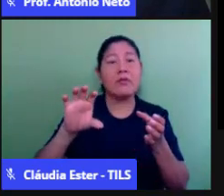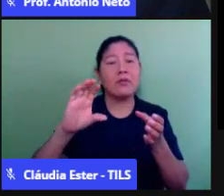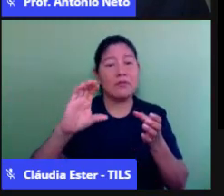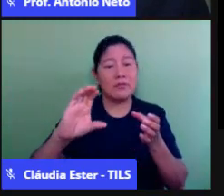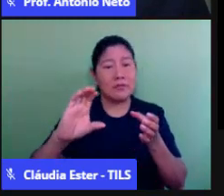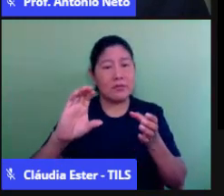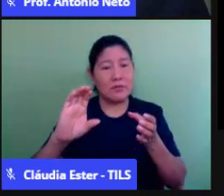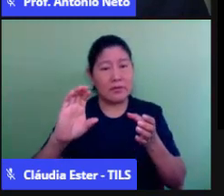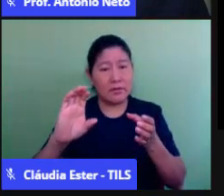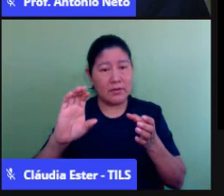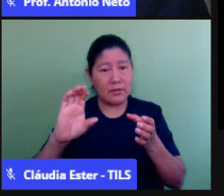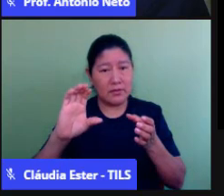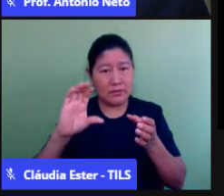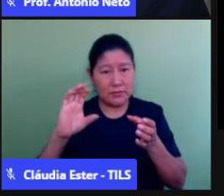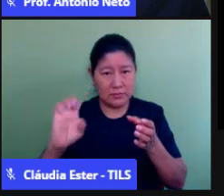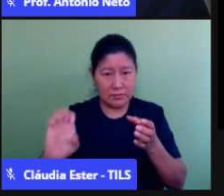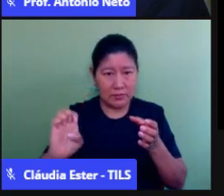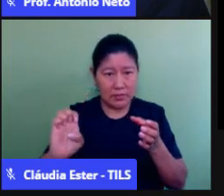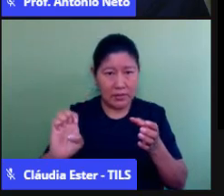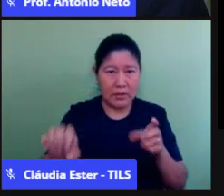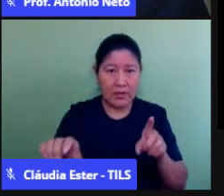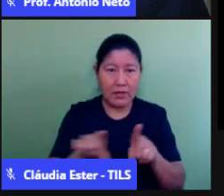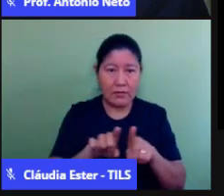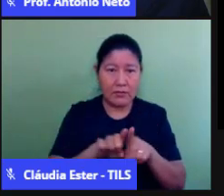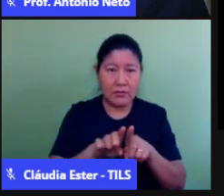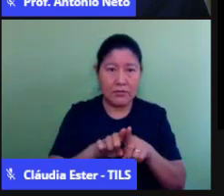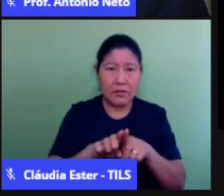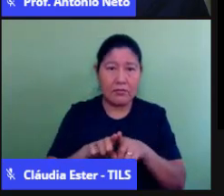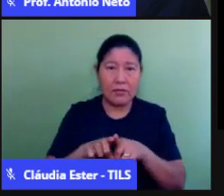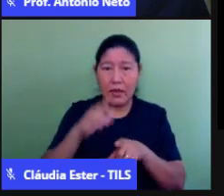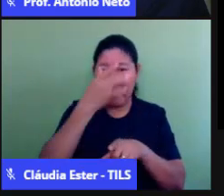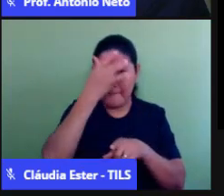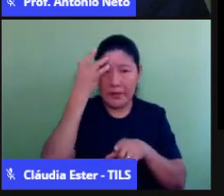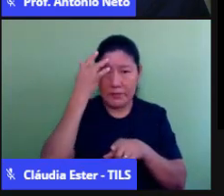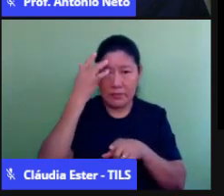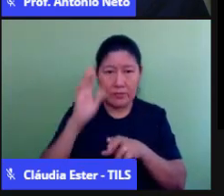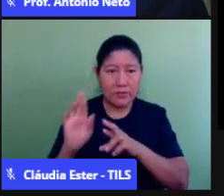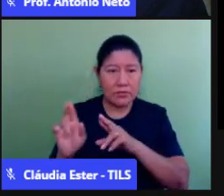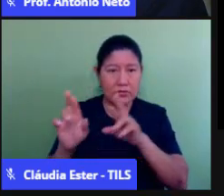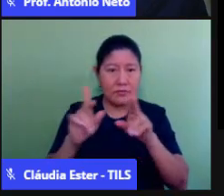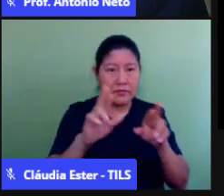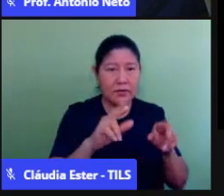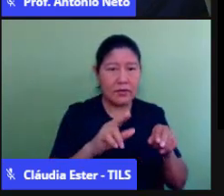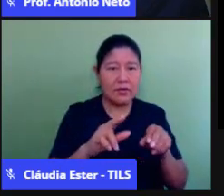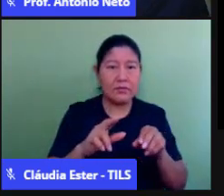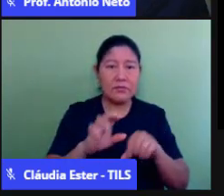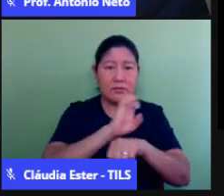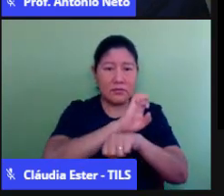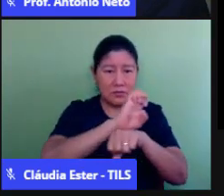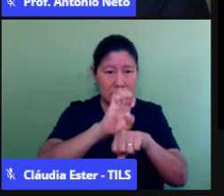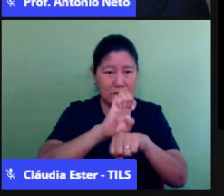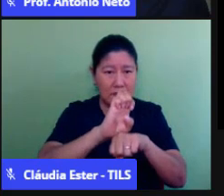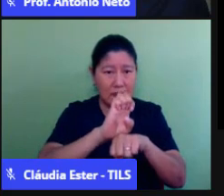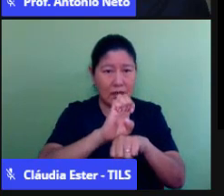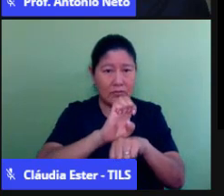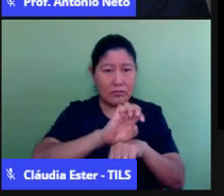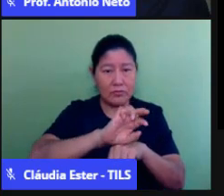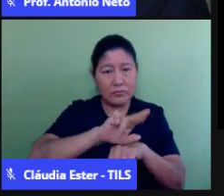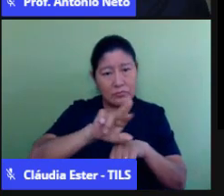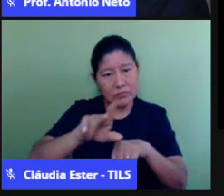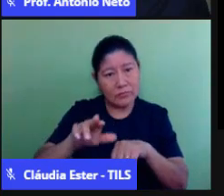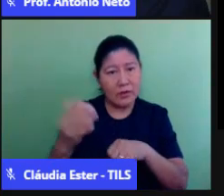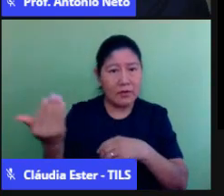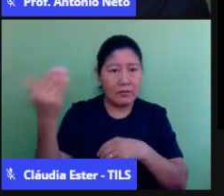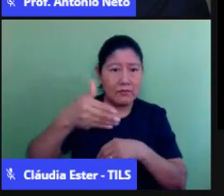quantas pessoas de fora nós temos? Nós temos um crescimento com a migração, muitas vezes, em